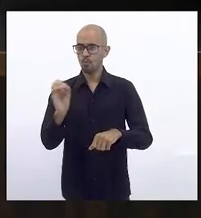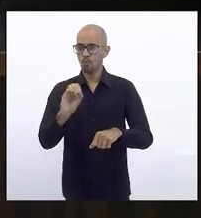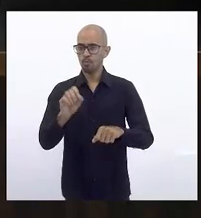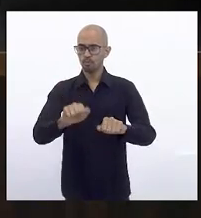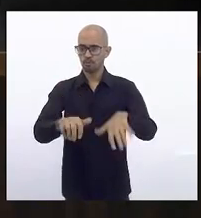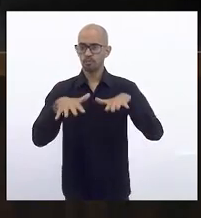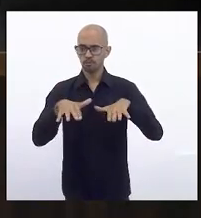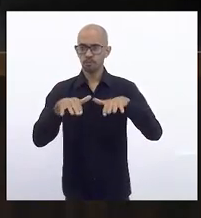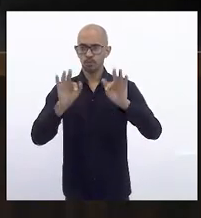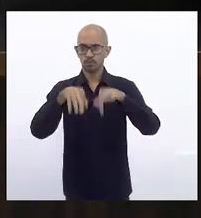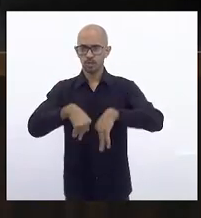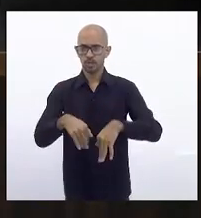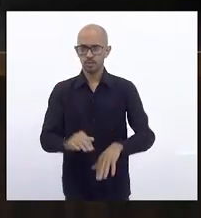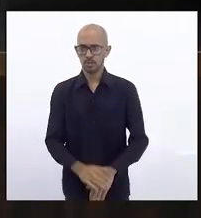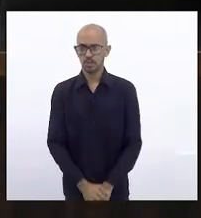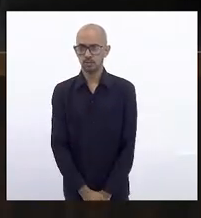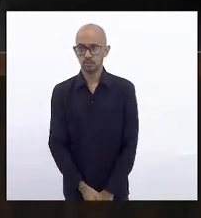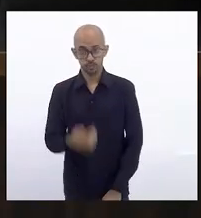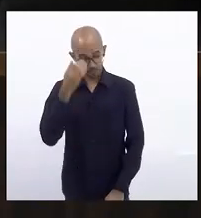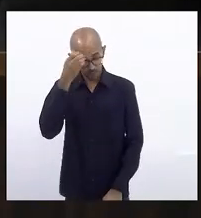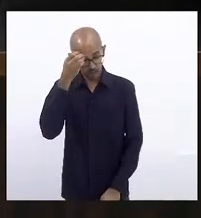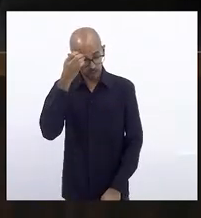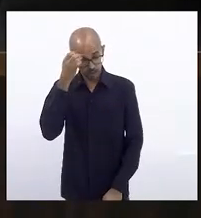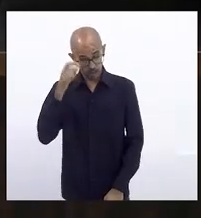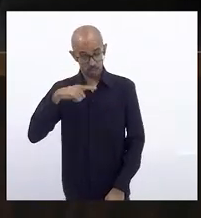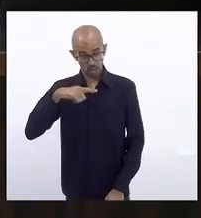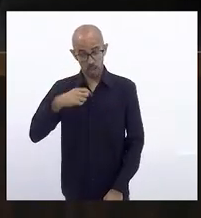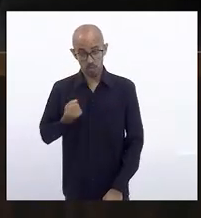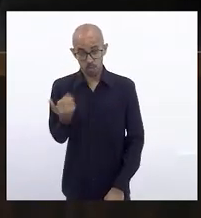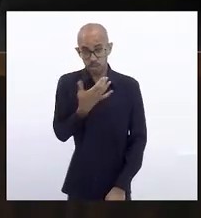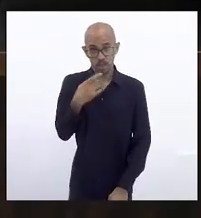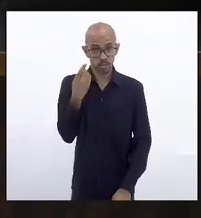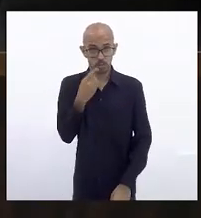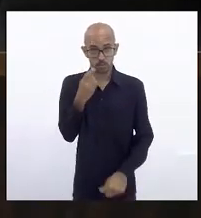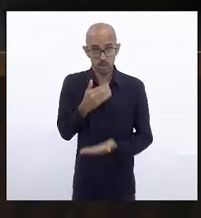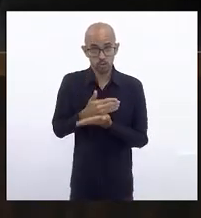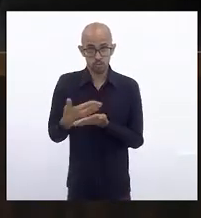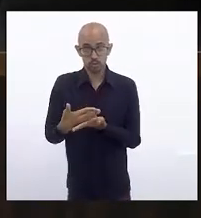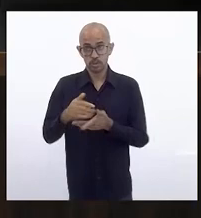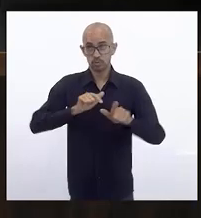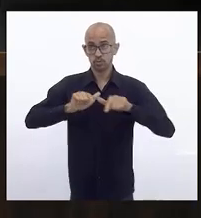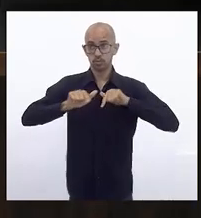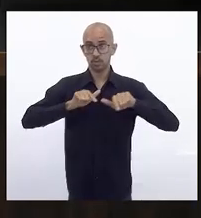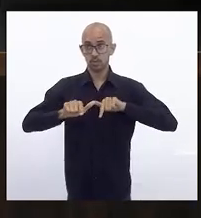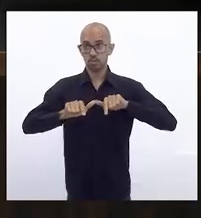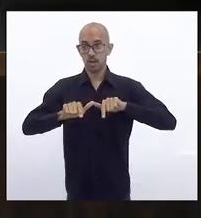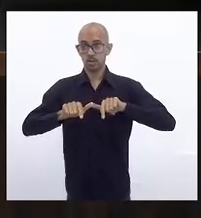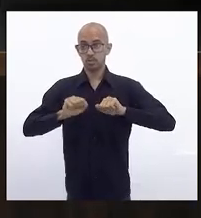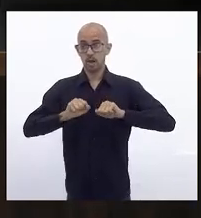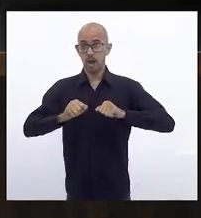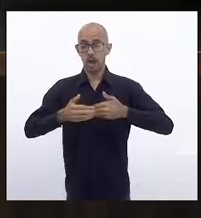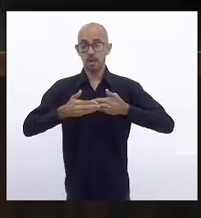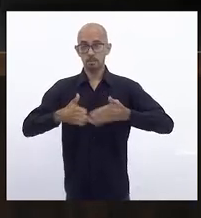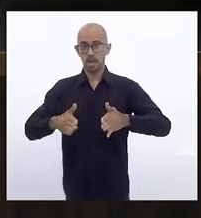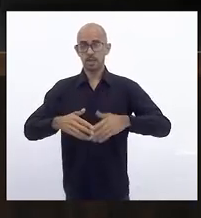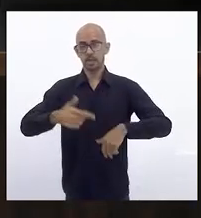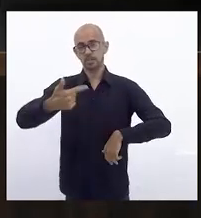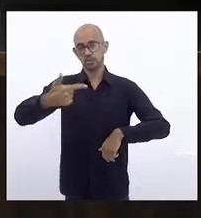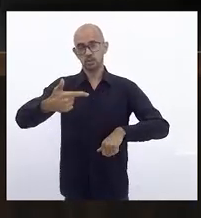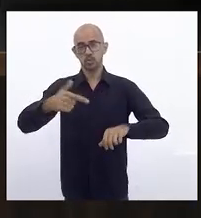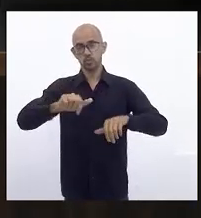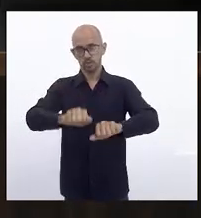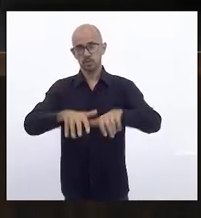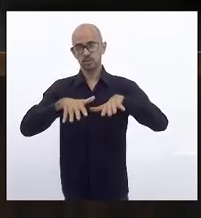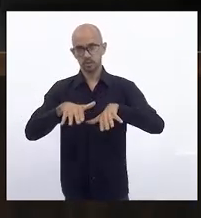está encerrada. Havendo número legal sobre a proteção de Deus, iniciamos os nossos trabalhos. Está aberta a segunda sessão extraordinária do